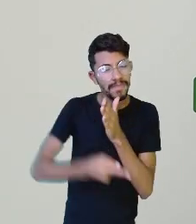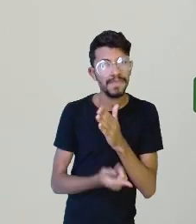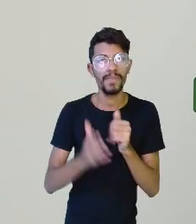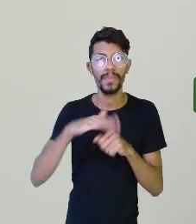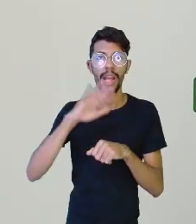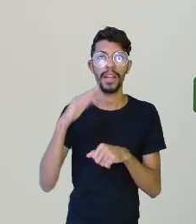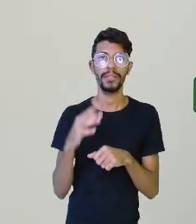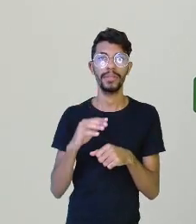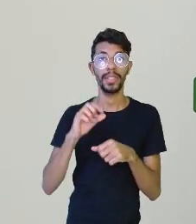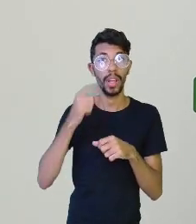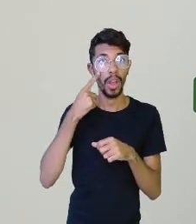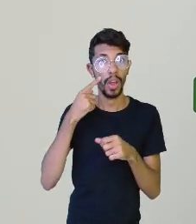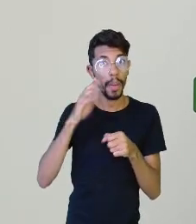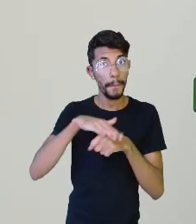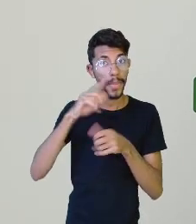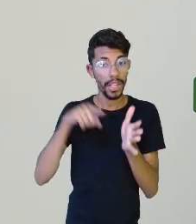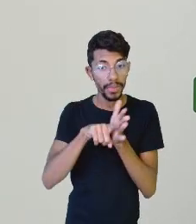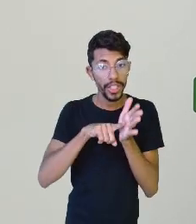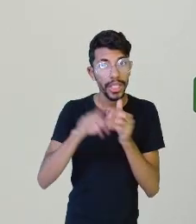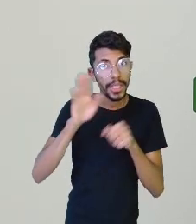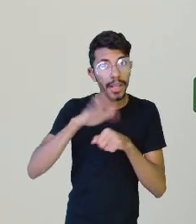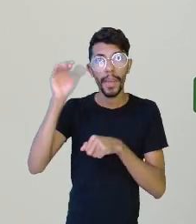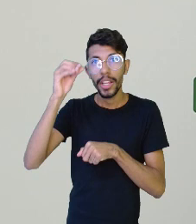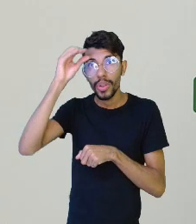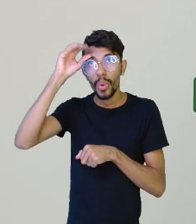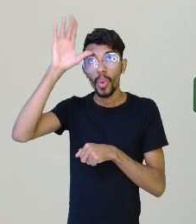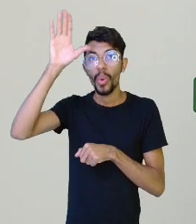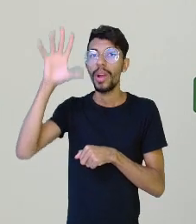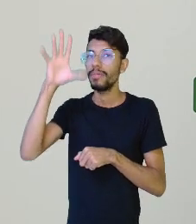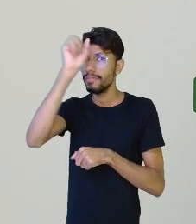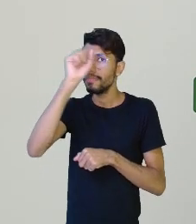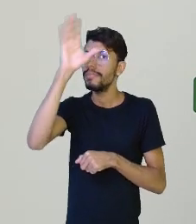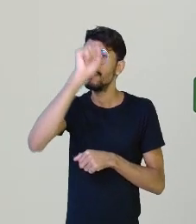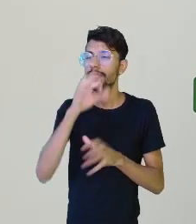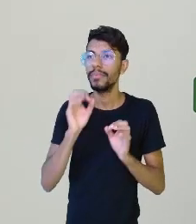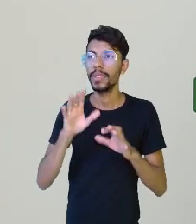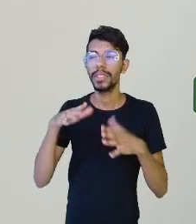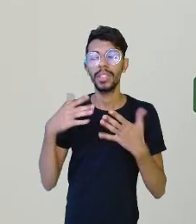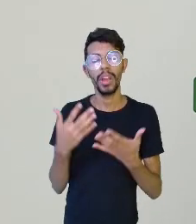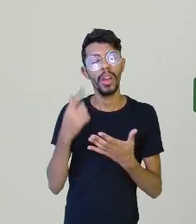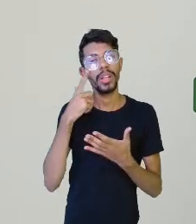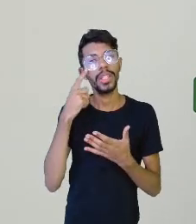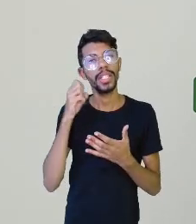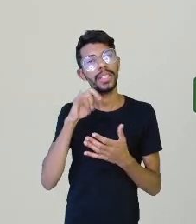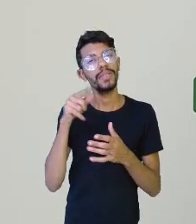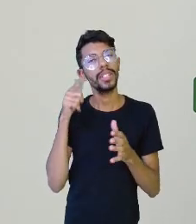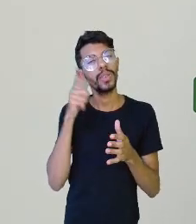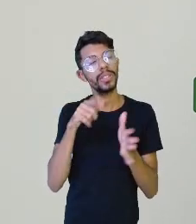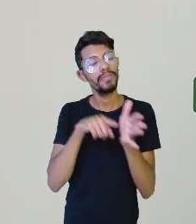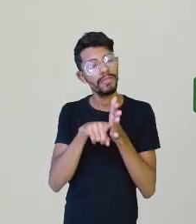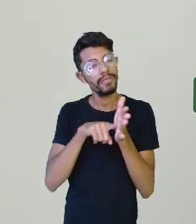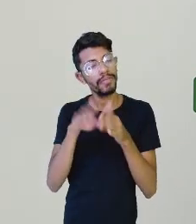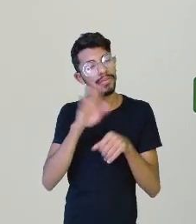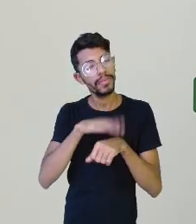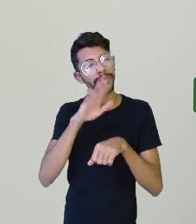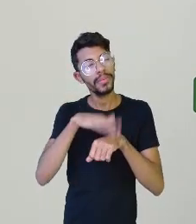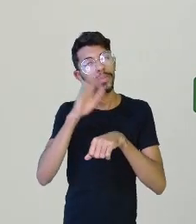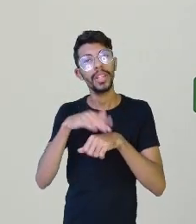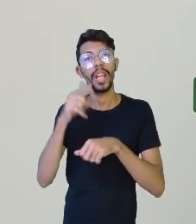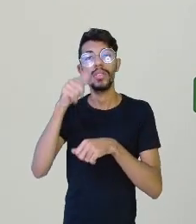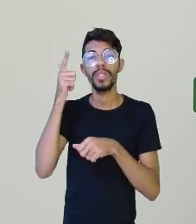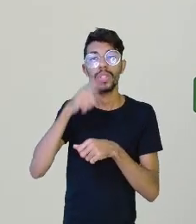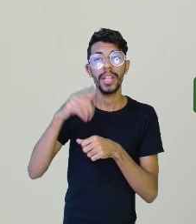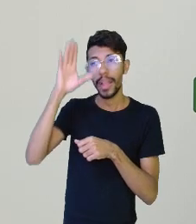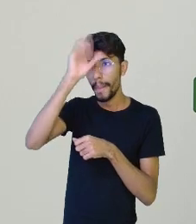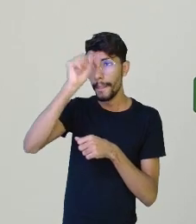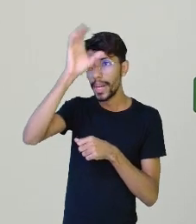pesquisa, mais a gente aprende. Mesmo que você tenha entendido, se você pesquisar mais, você vai aprender muito mais coisas. Porque o que a